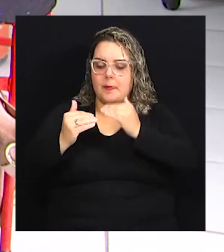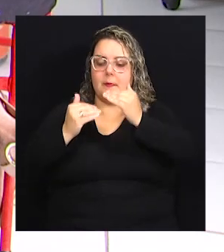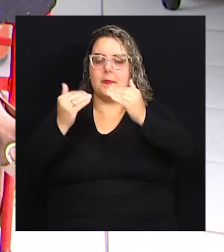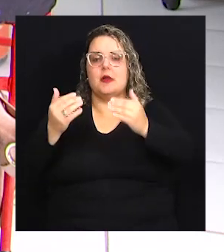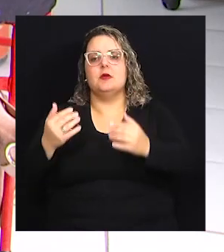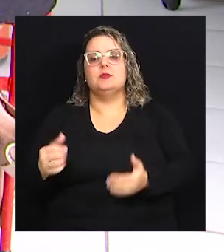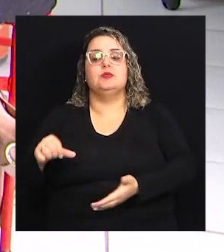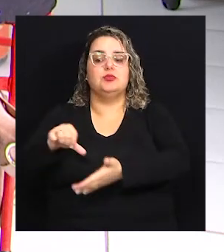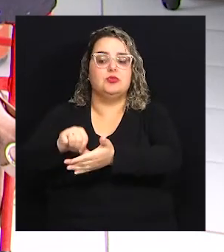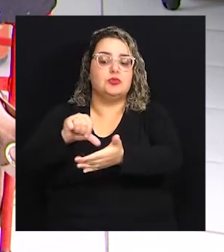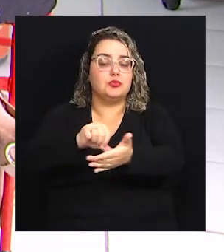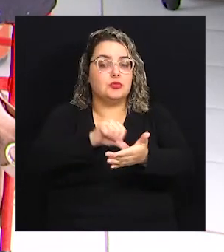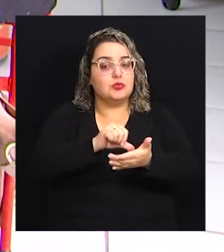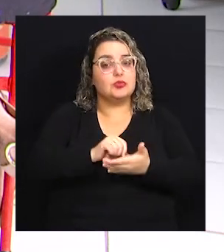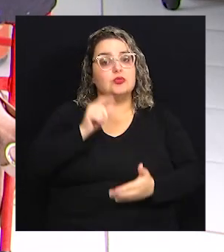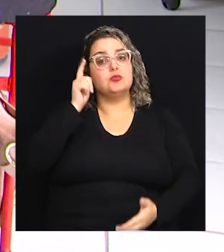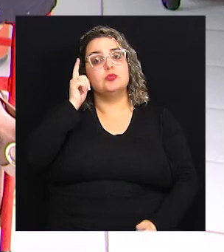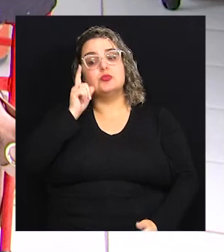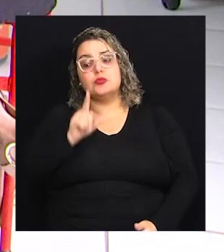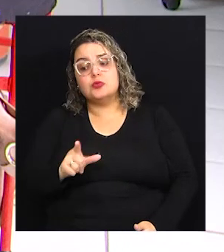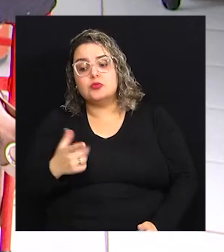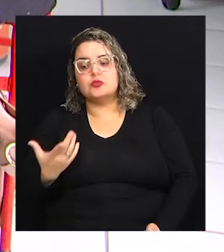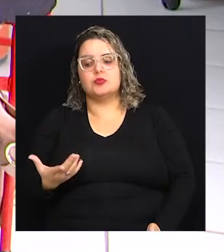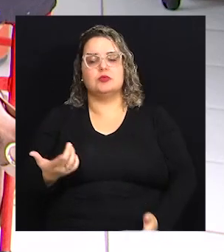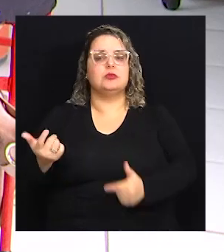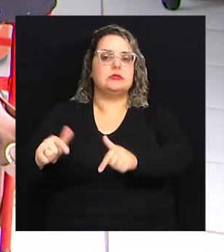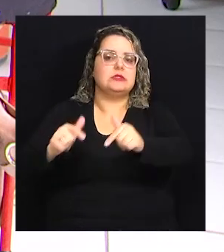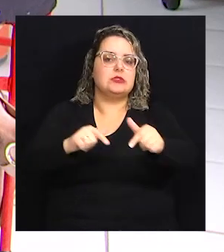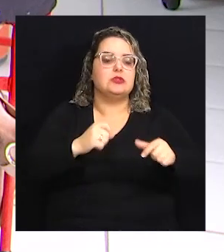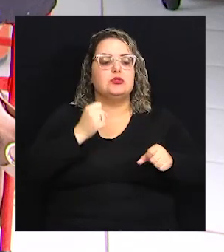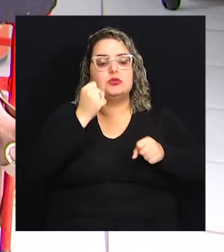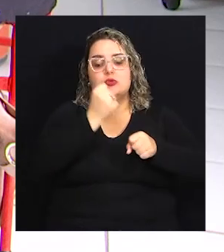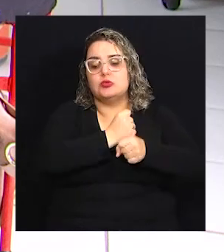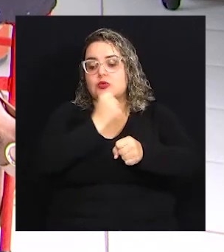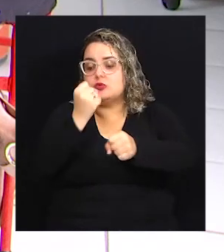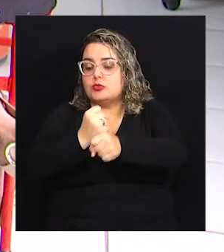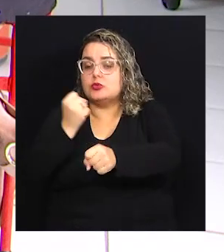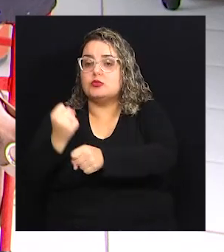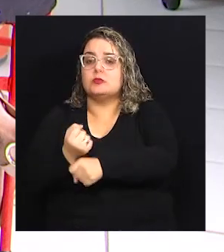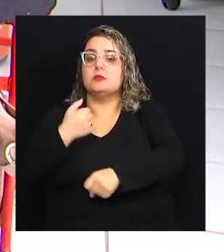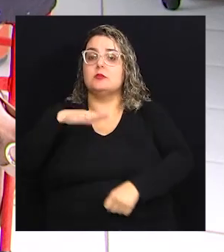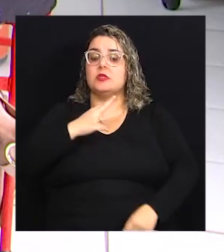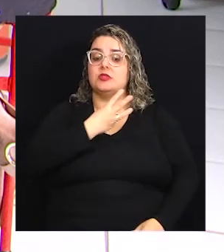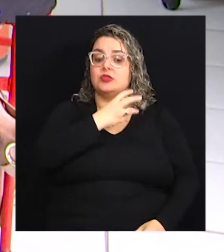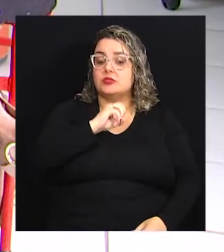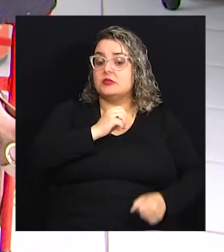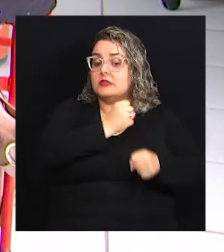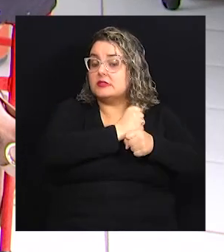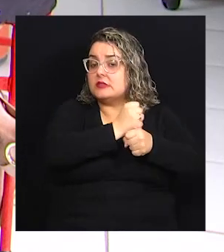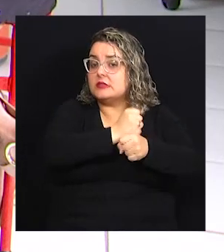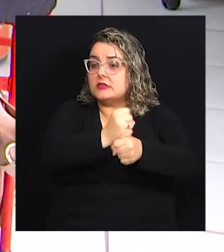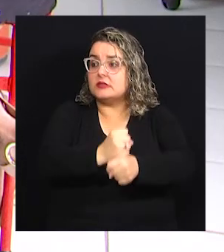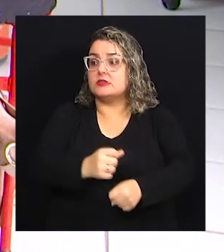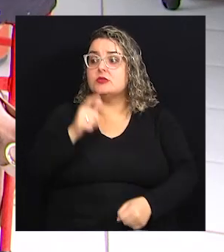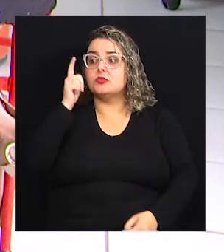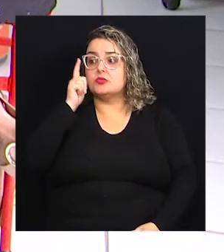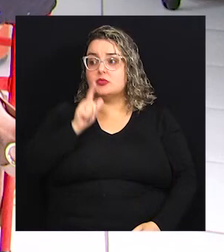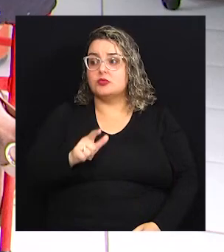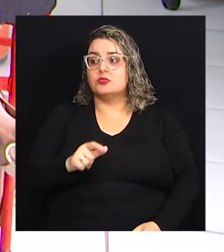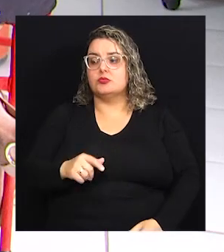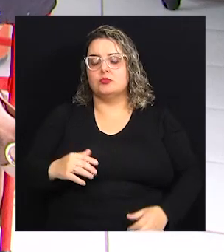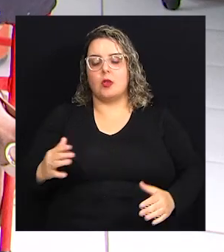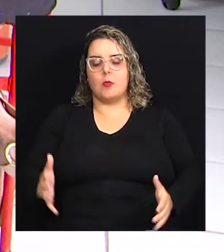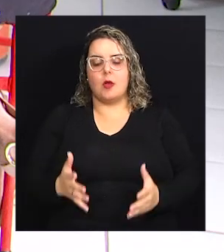dessas unidades? Como vocês conseguiram esses espaços? Como foi ao longo desses mais de 30 anos para